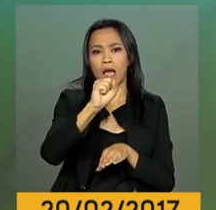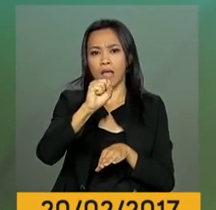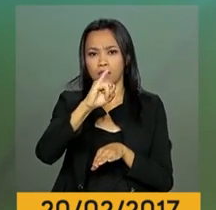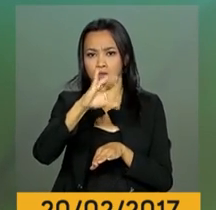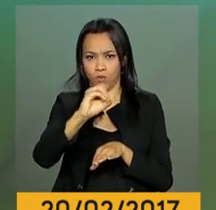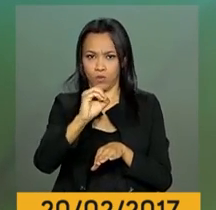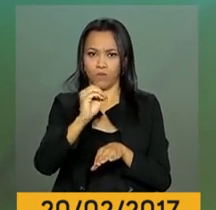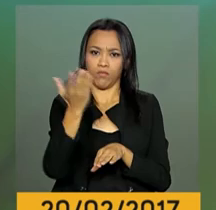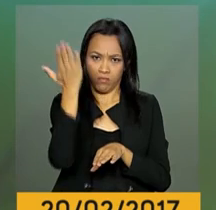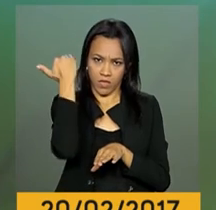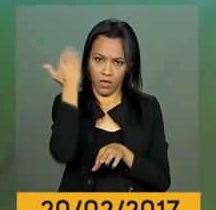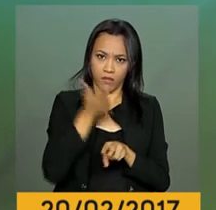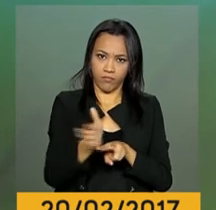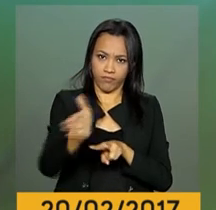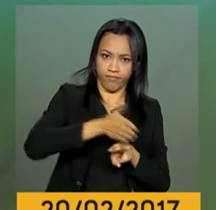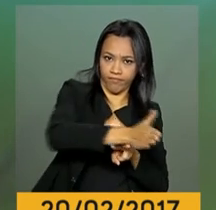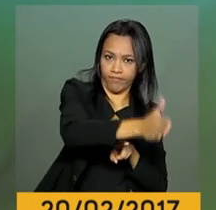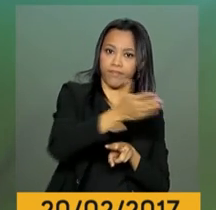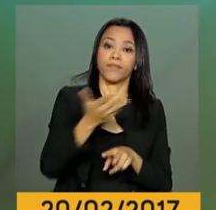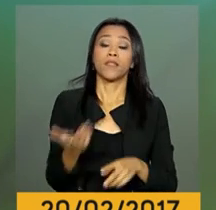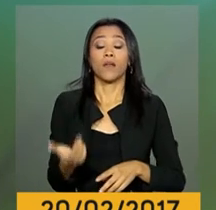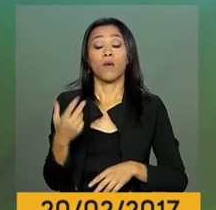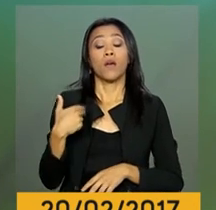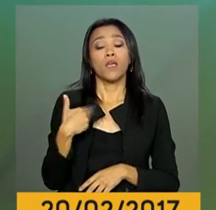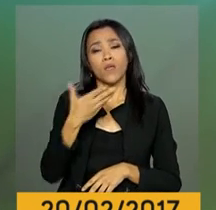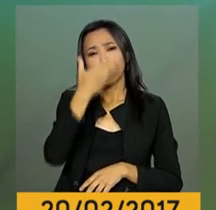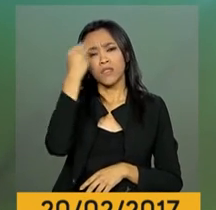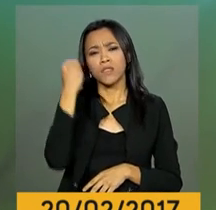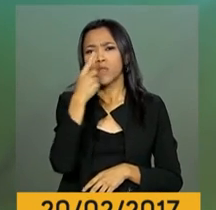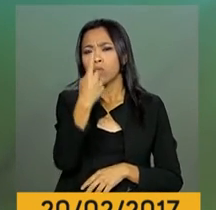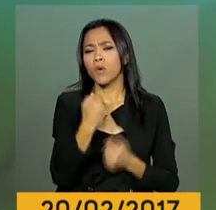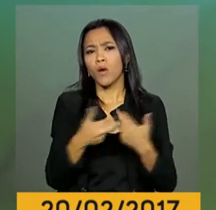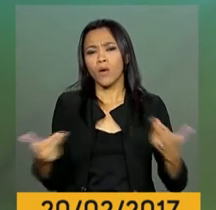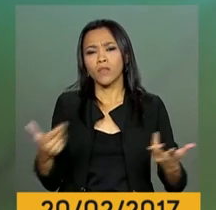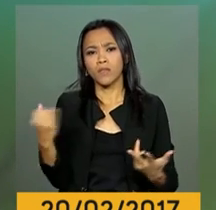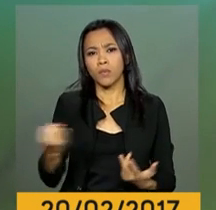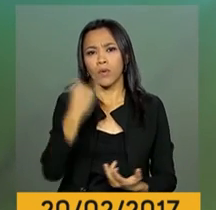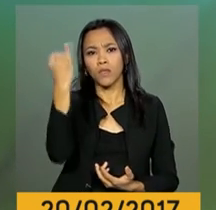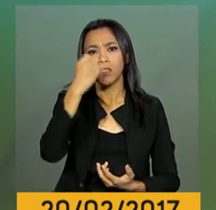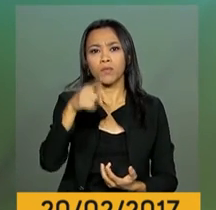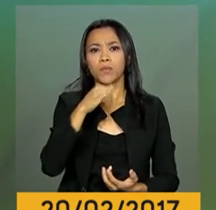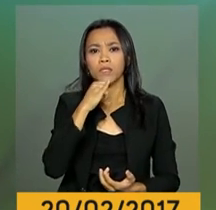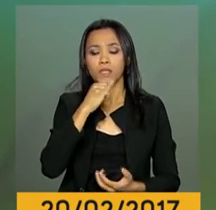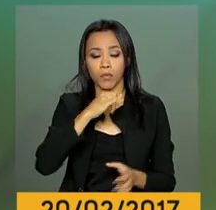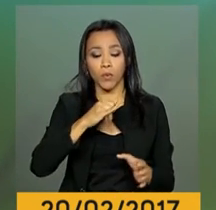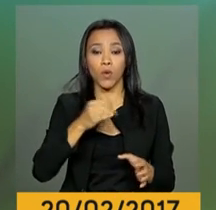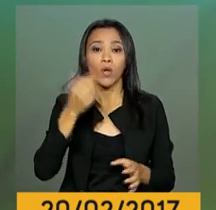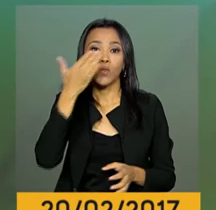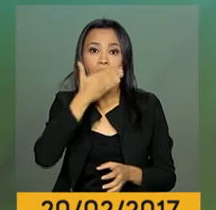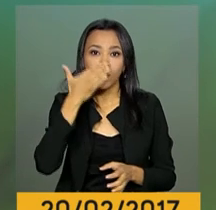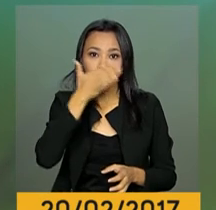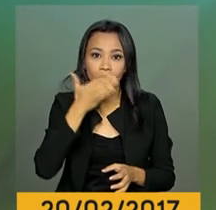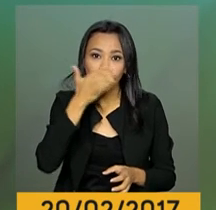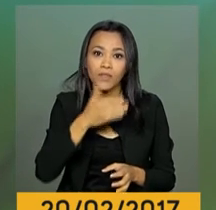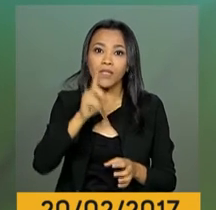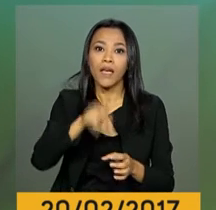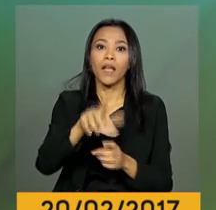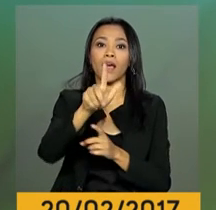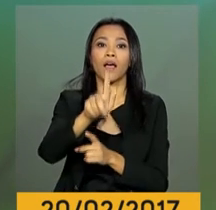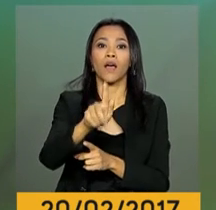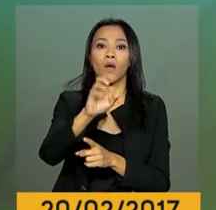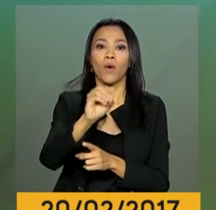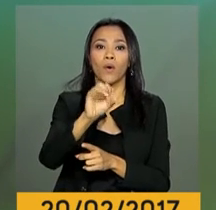governador até esqueceu-se, né, ele comentou comigo. Um dos fatores fundamentais é a produção de doce, no particular, a goiabada de Tietê.